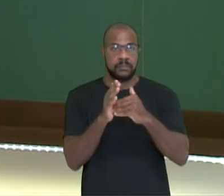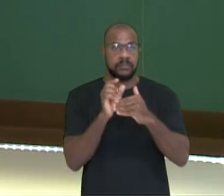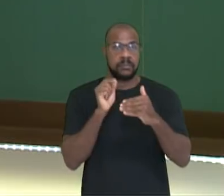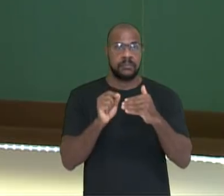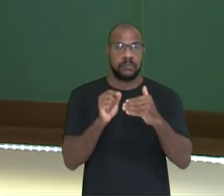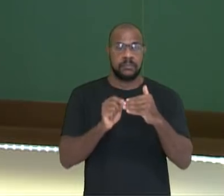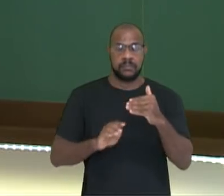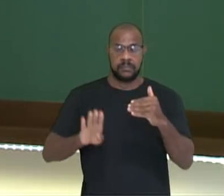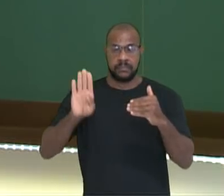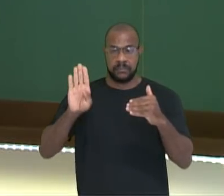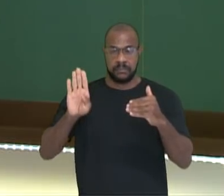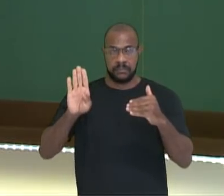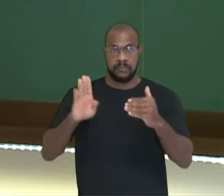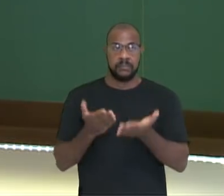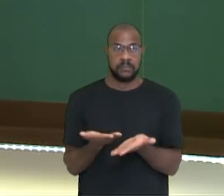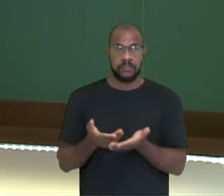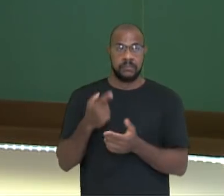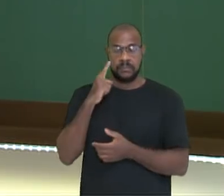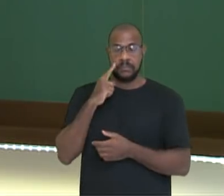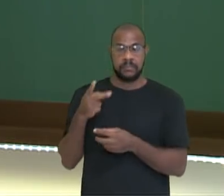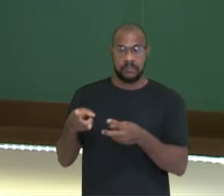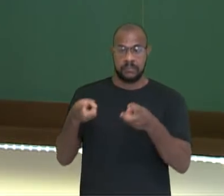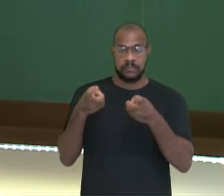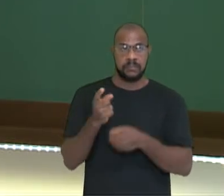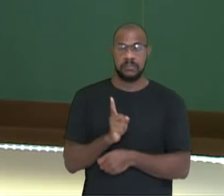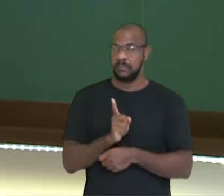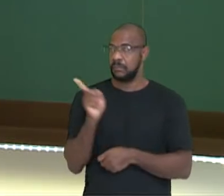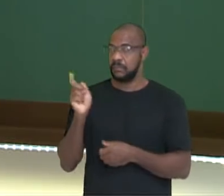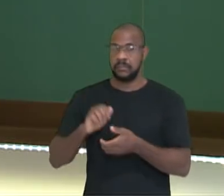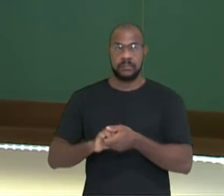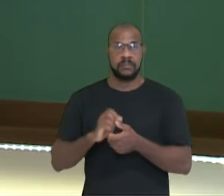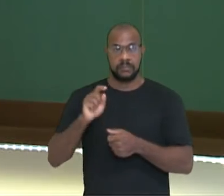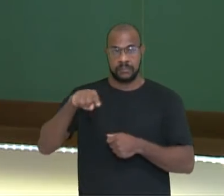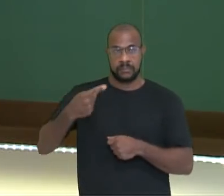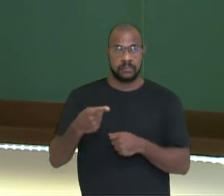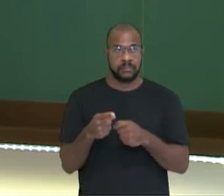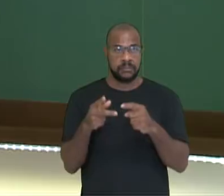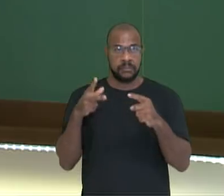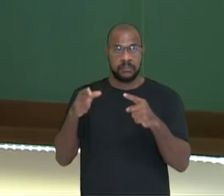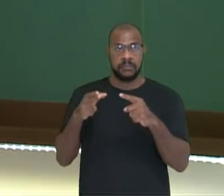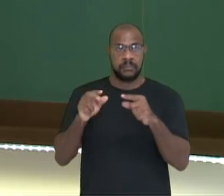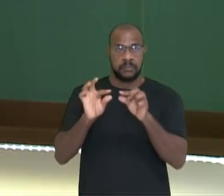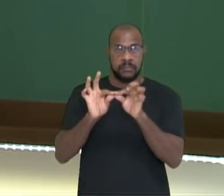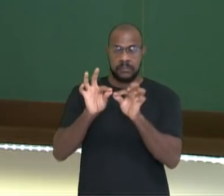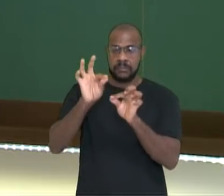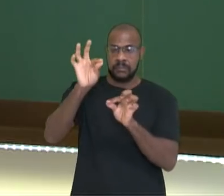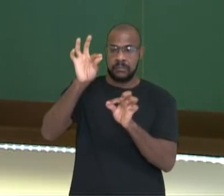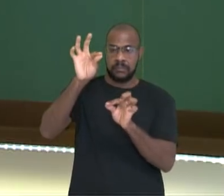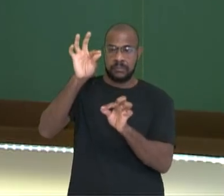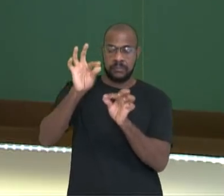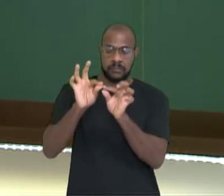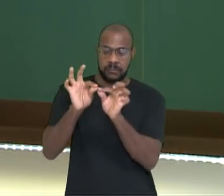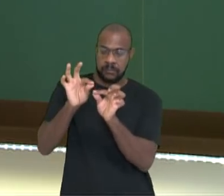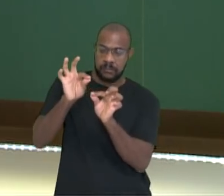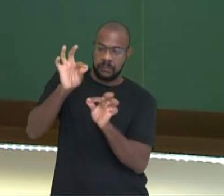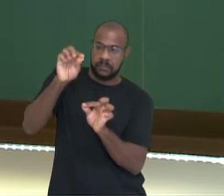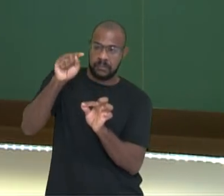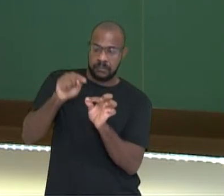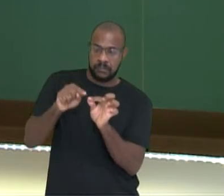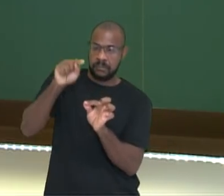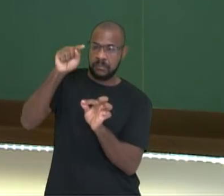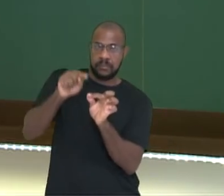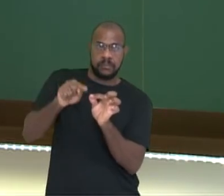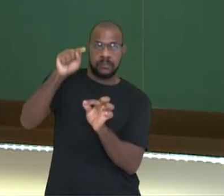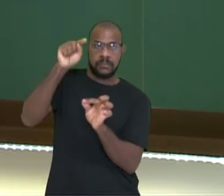até B. Se você pegar essa circunferência, corta esse pedaço do arco e estica, esse comprimento é